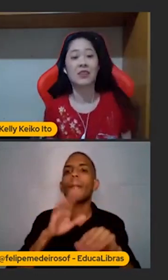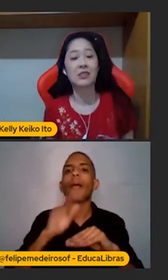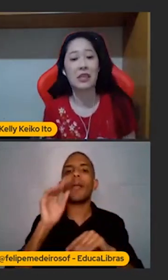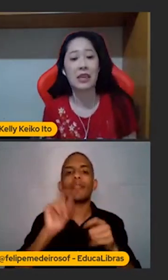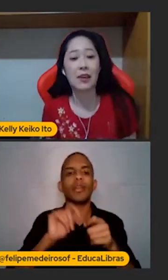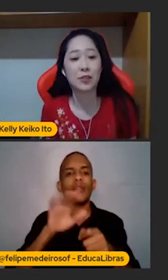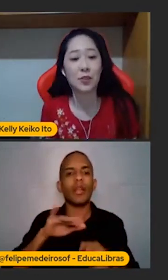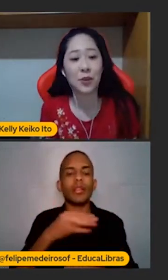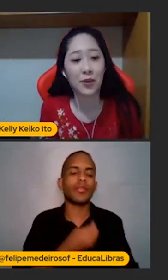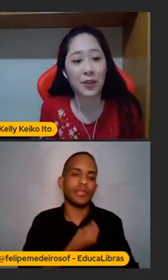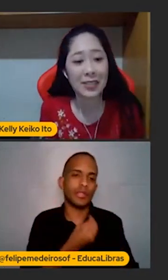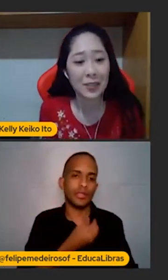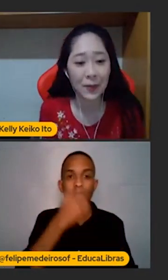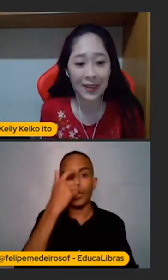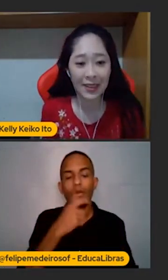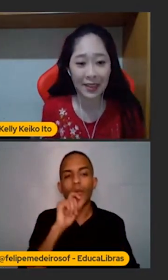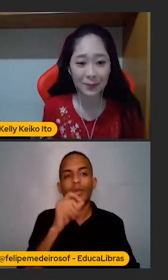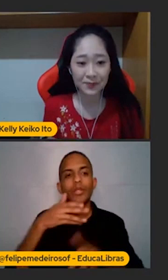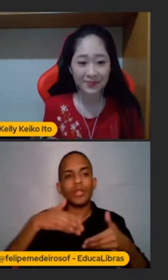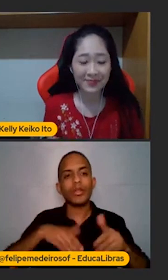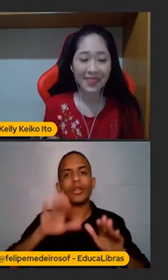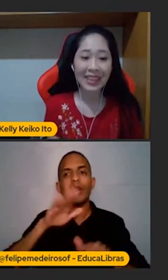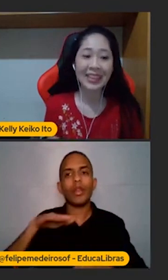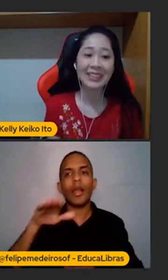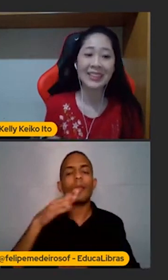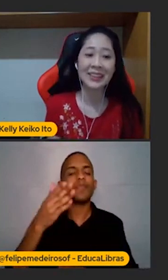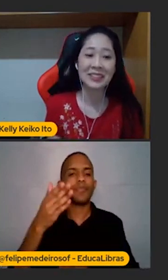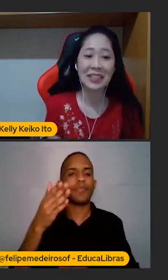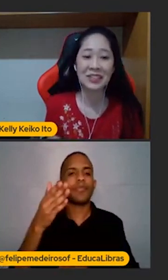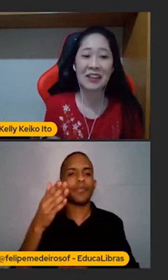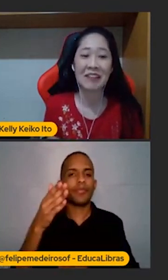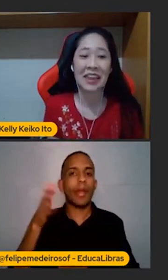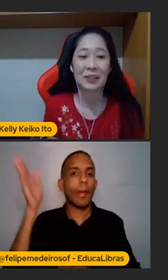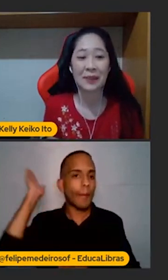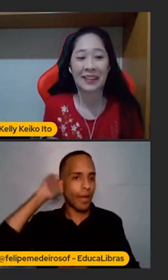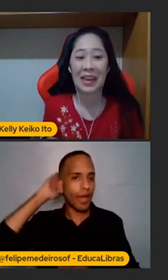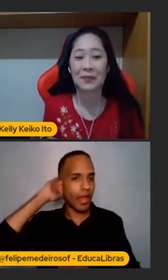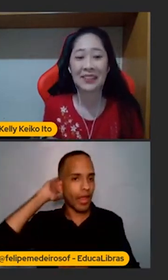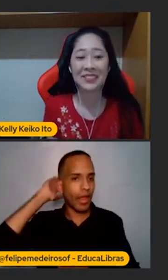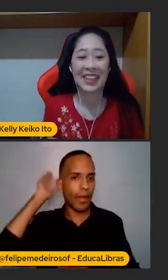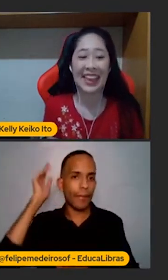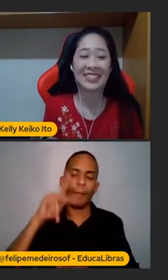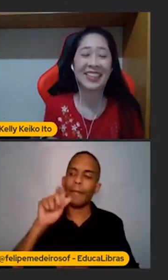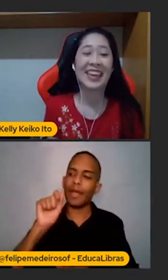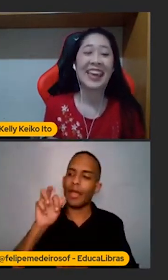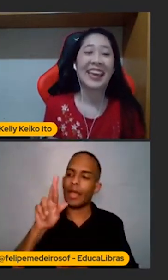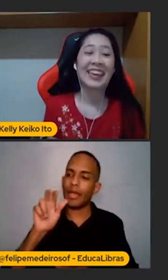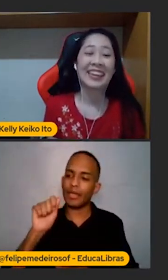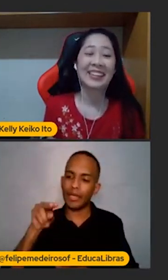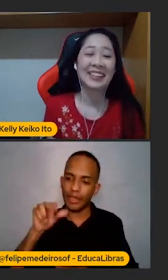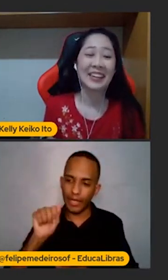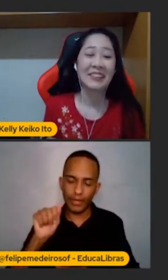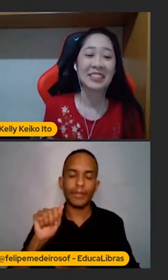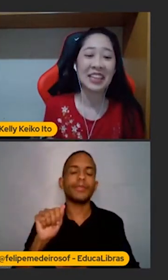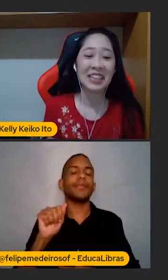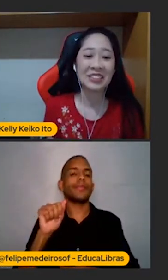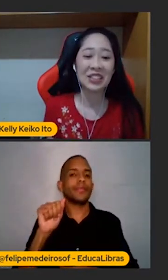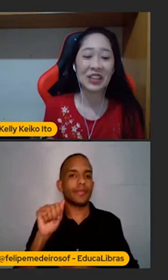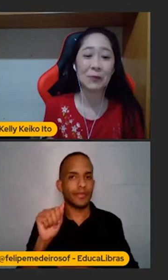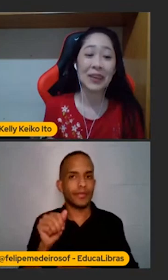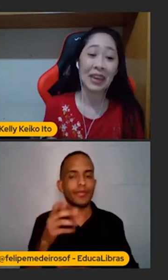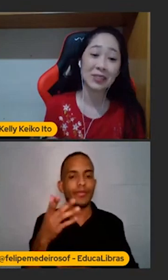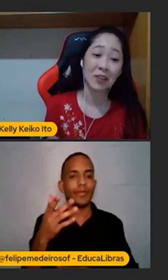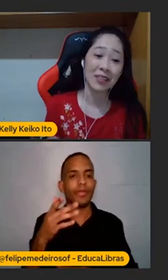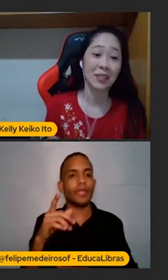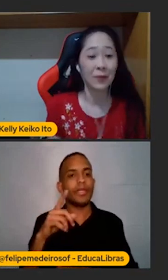fácil da minha vida assim eu sou eu nasci no Paraná então se tiver alguém aí do Paraná mandar um chat então